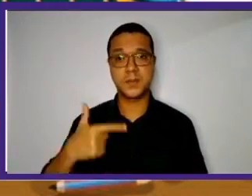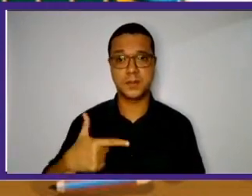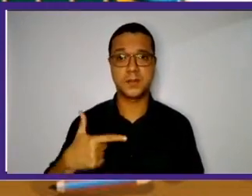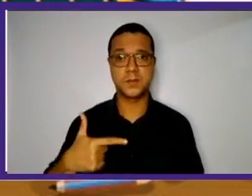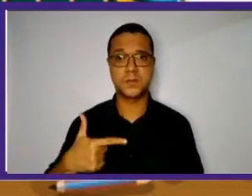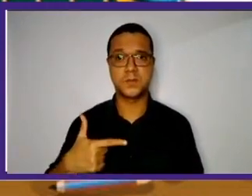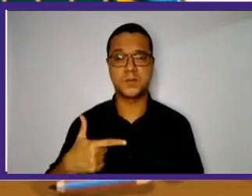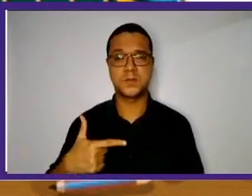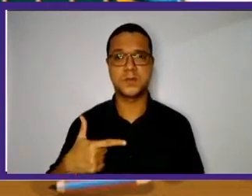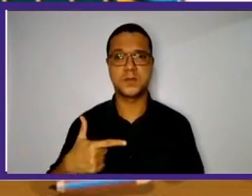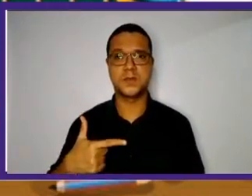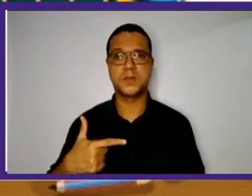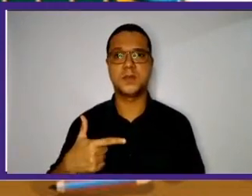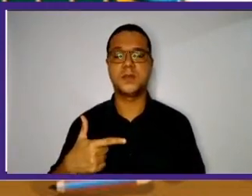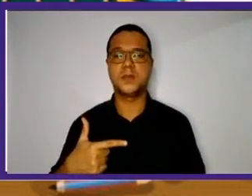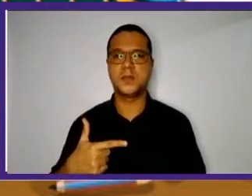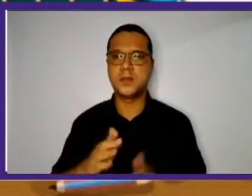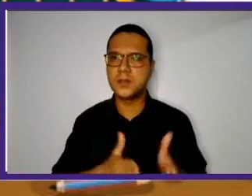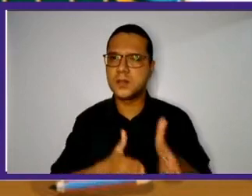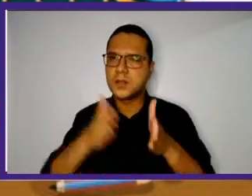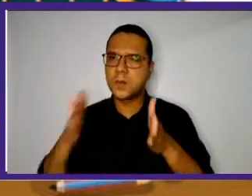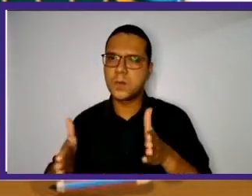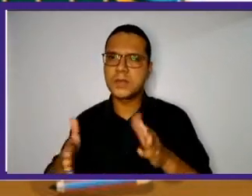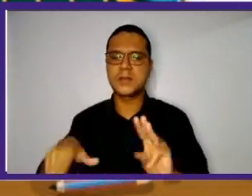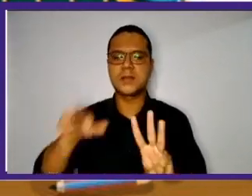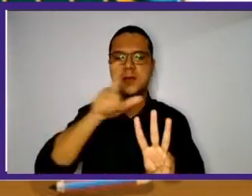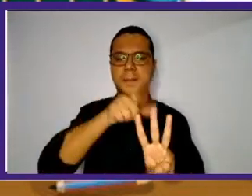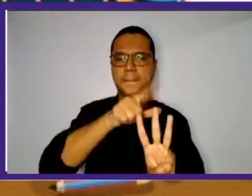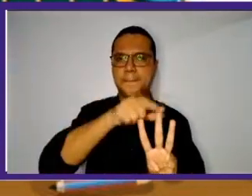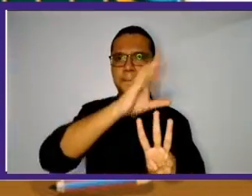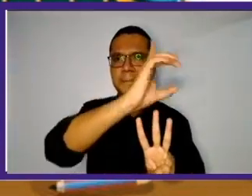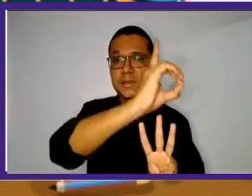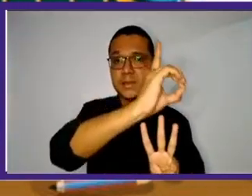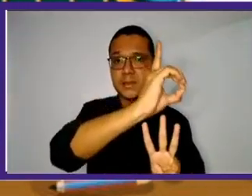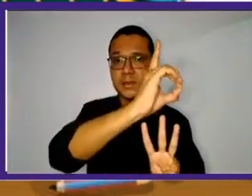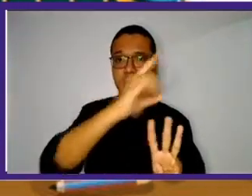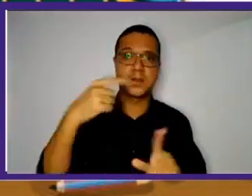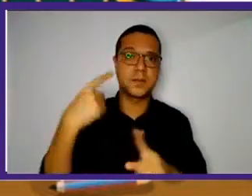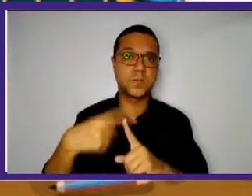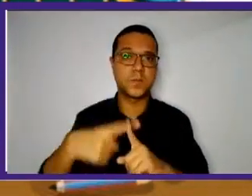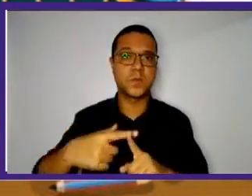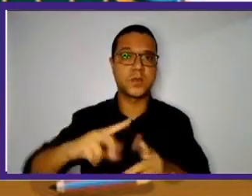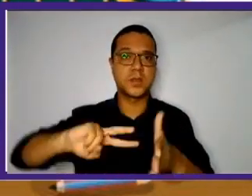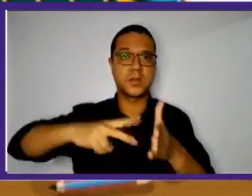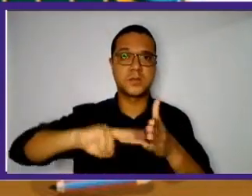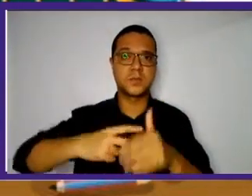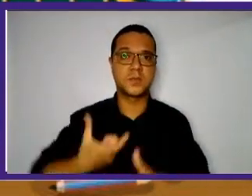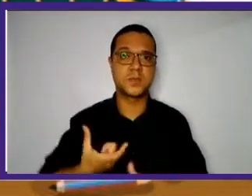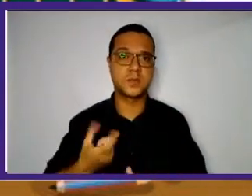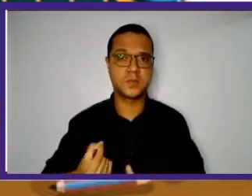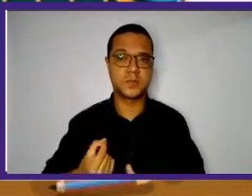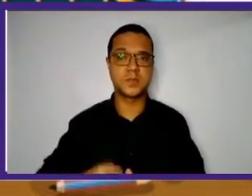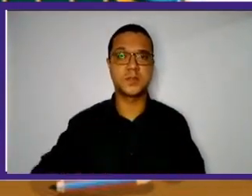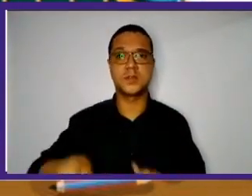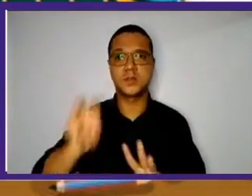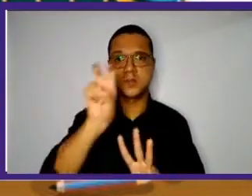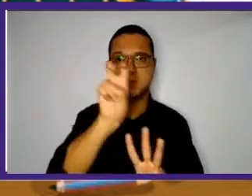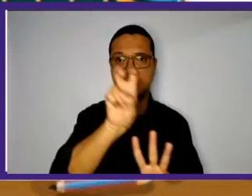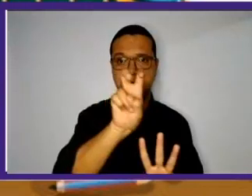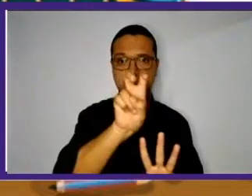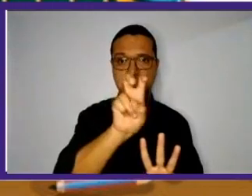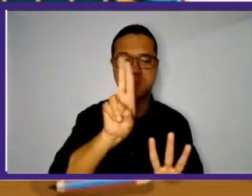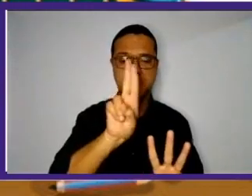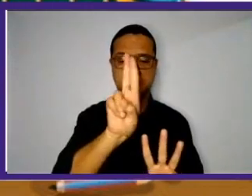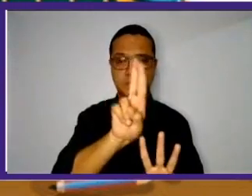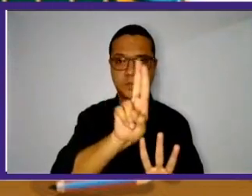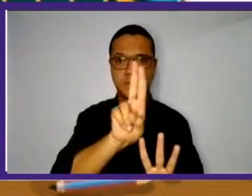O 2, ele vai ficar na ordem da dezena, porque é 20. E o 5, ele vai ficar